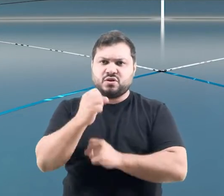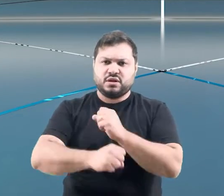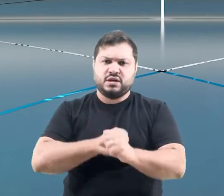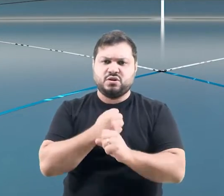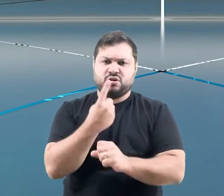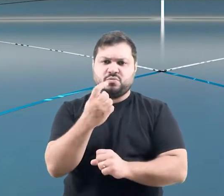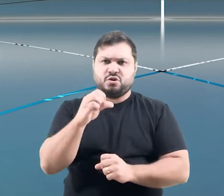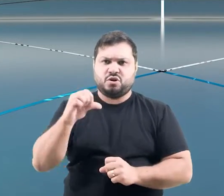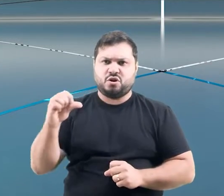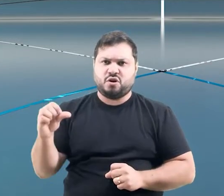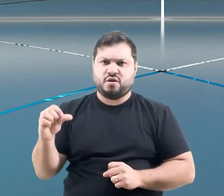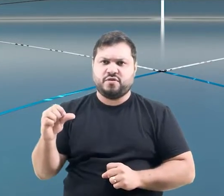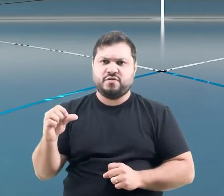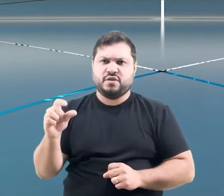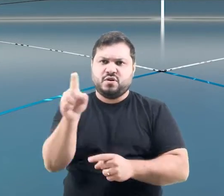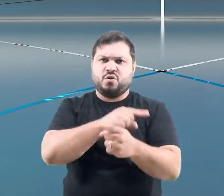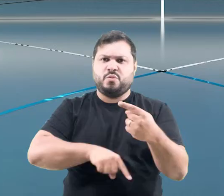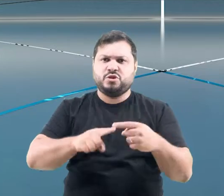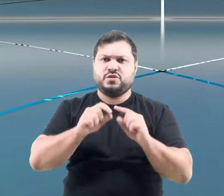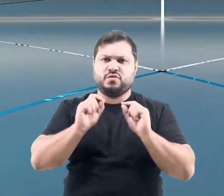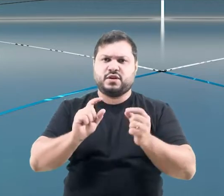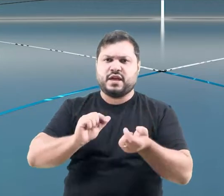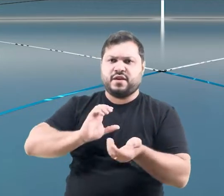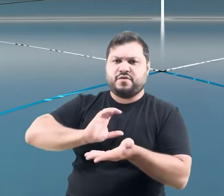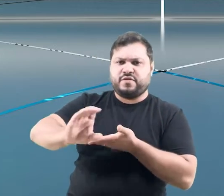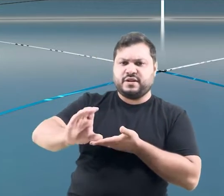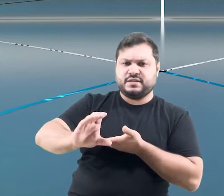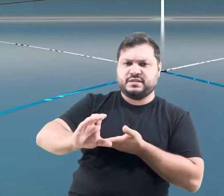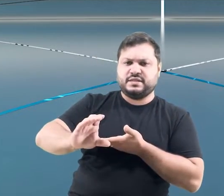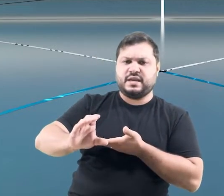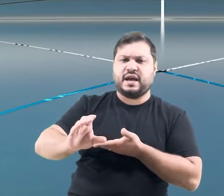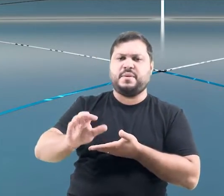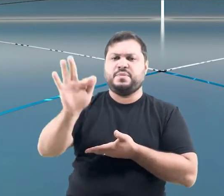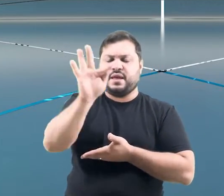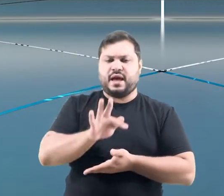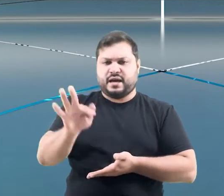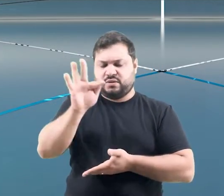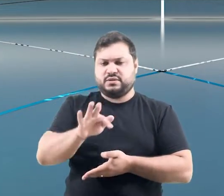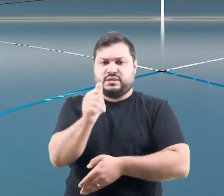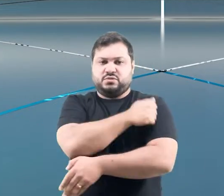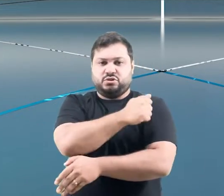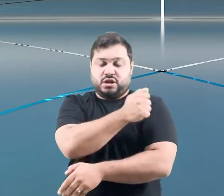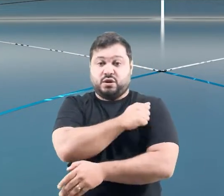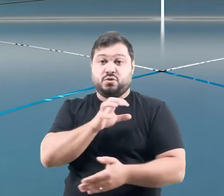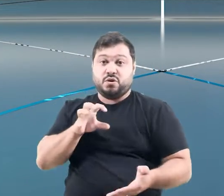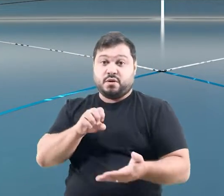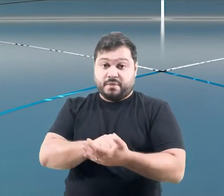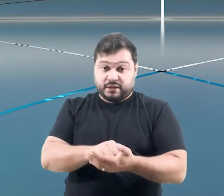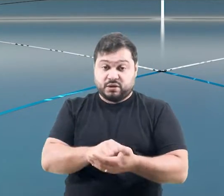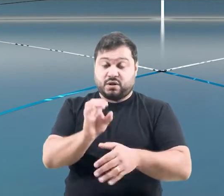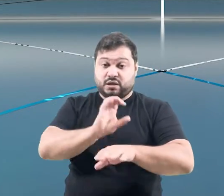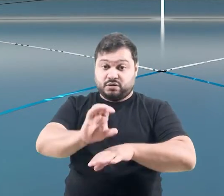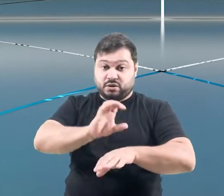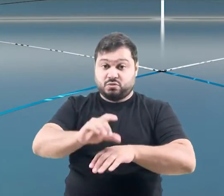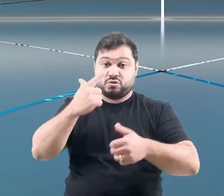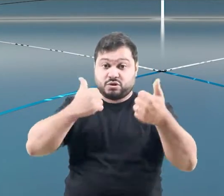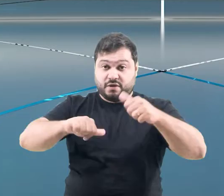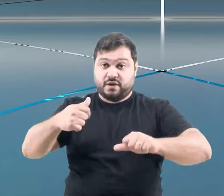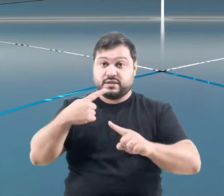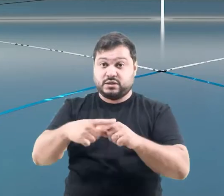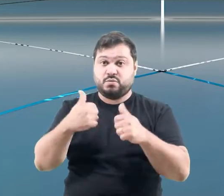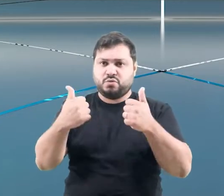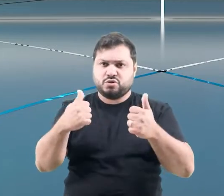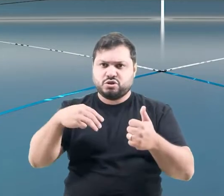em 1999, com o objetivo de financiar a graduação de estudantes matriculados em cursos com